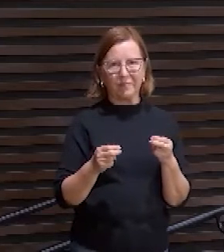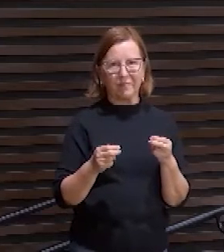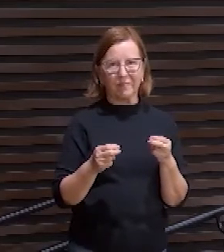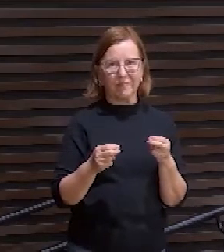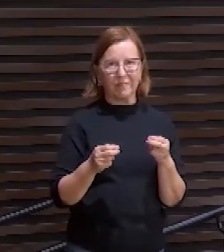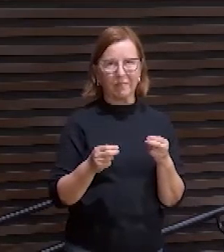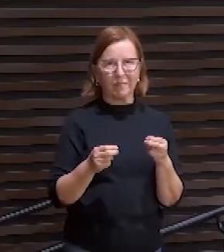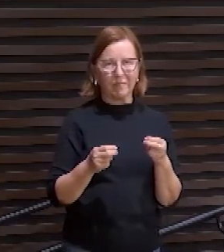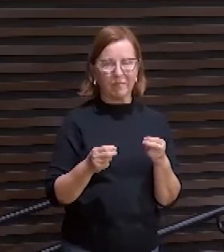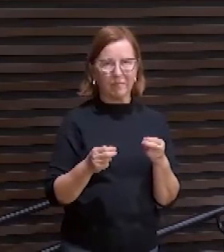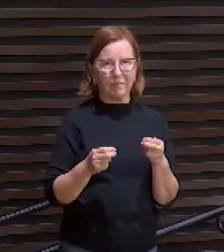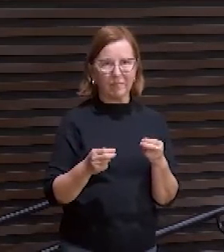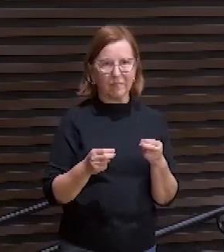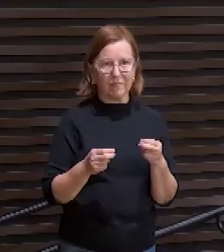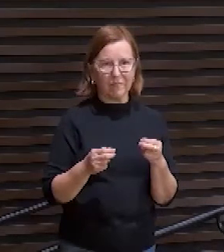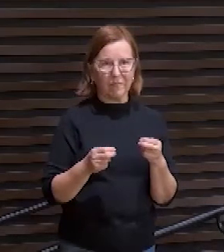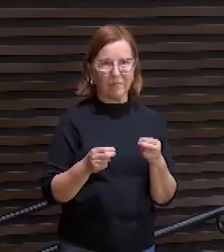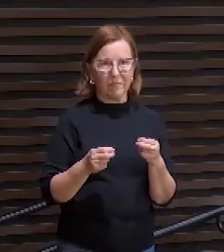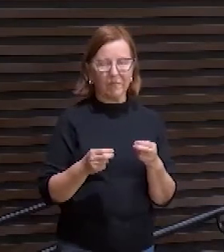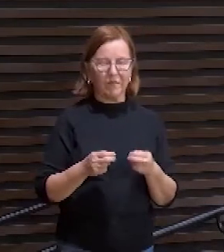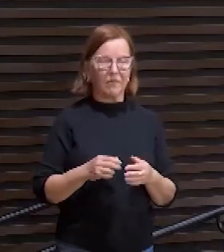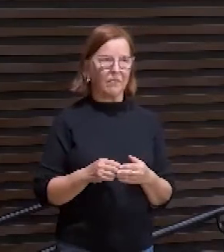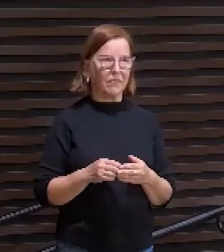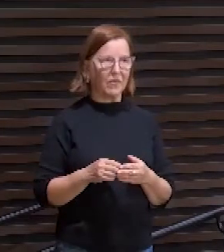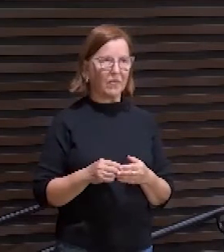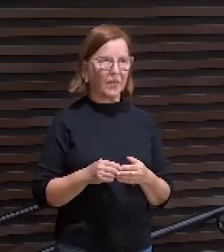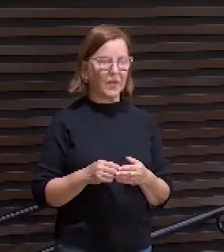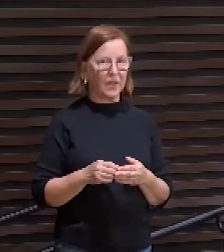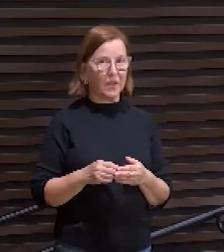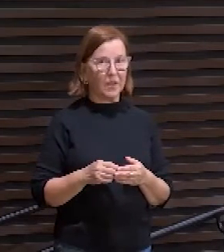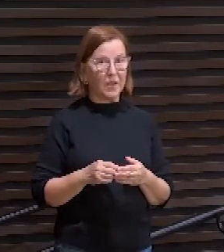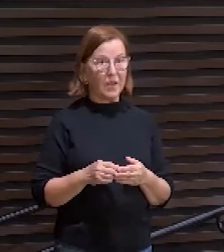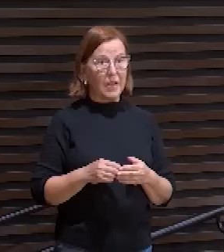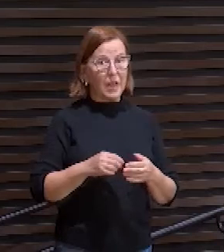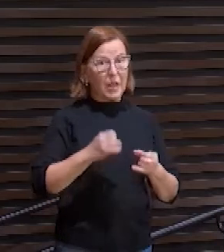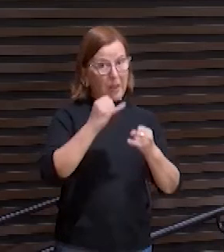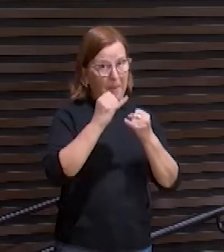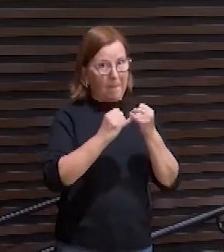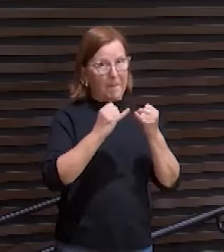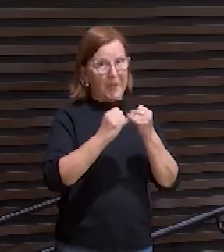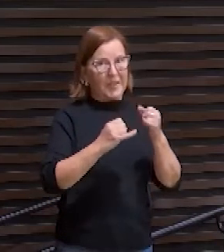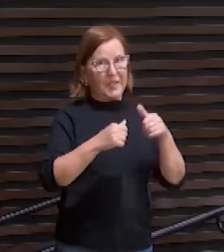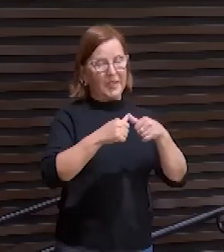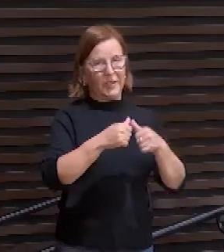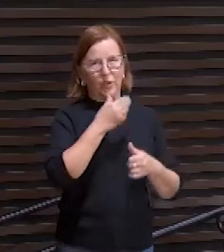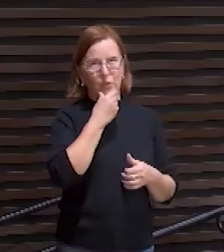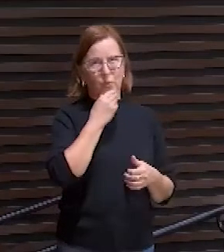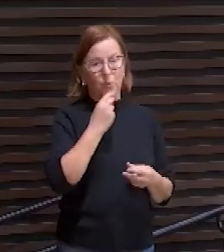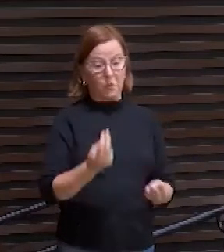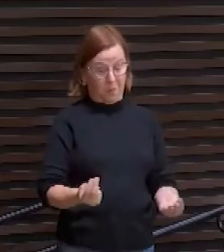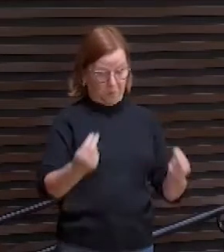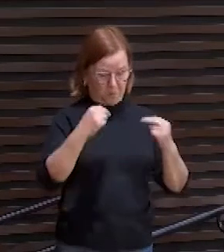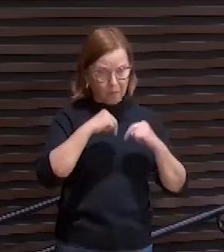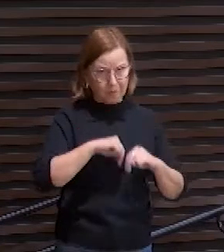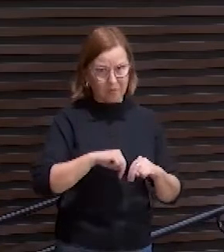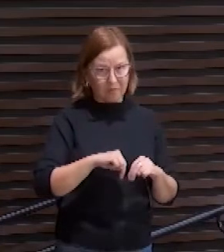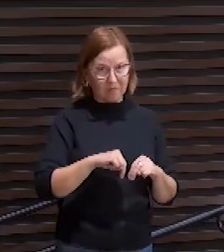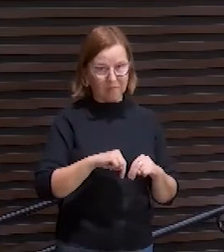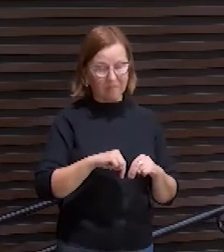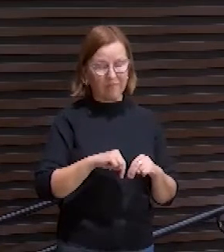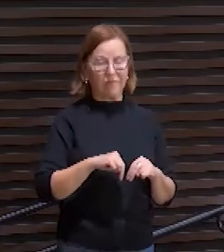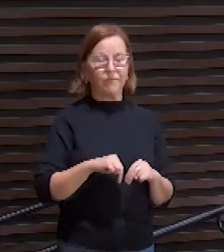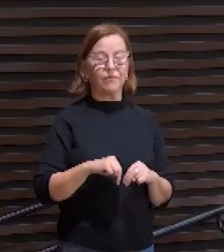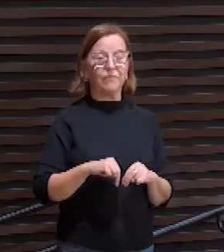algo que denota uma aparente humildade desse homem. E ele queria,